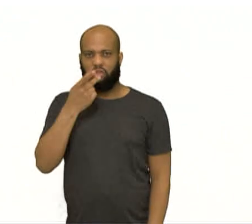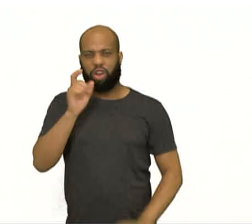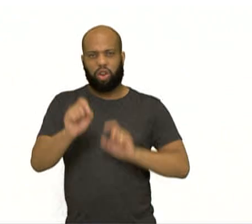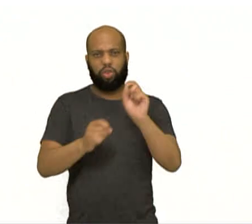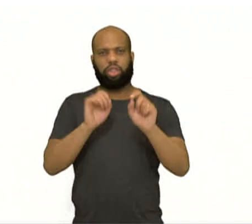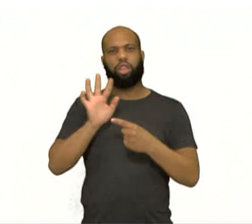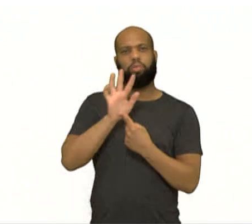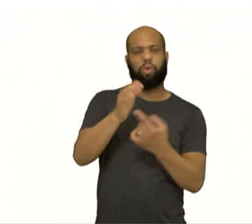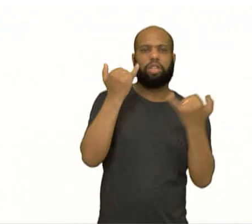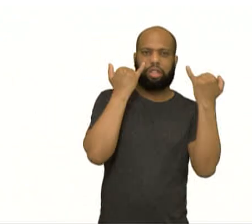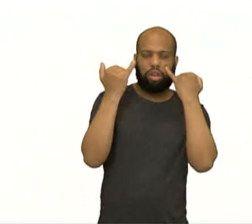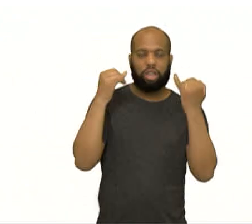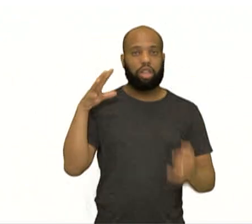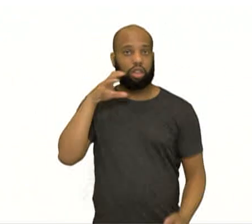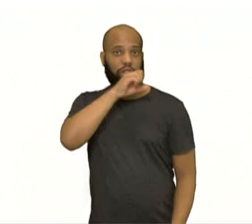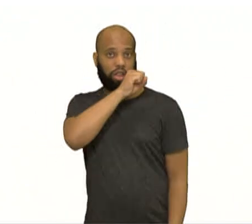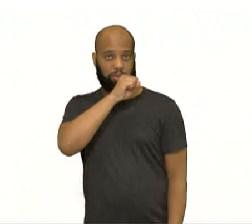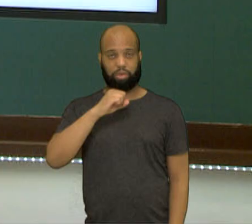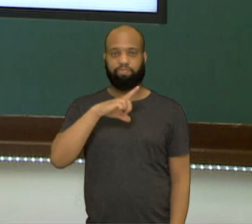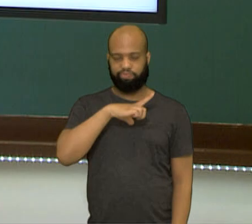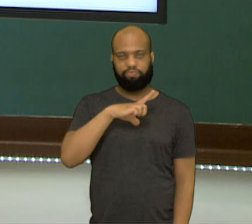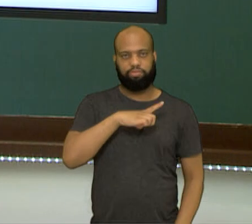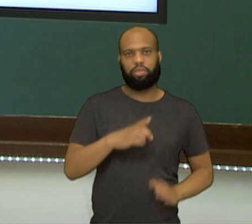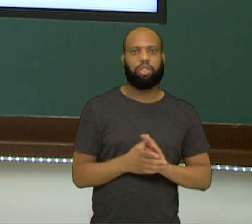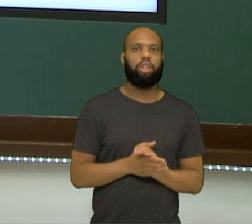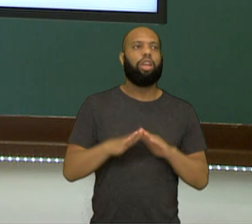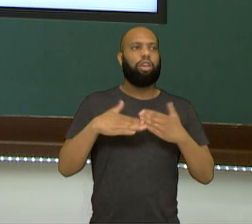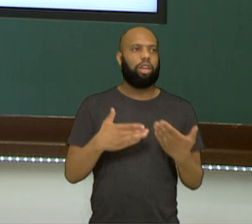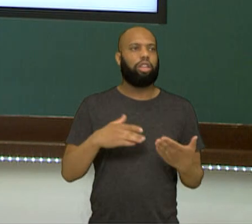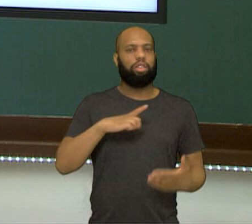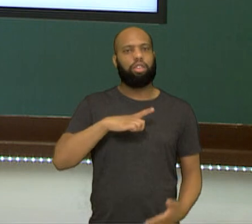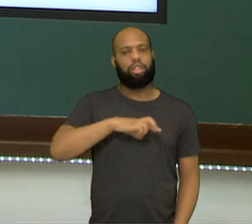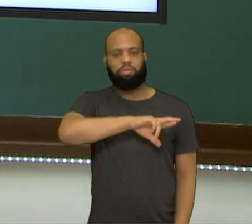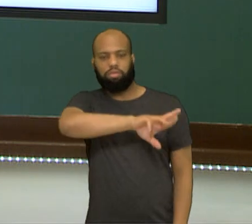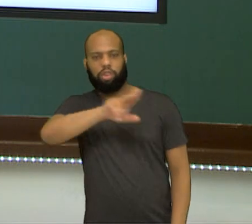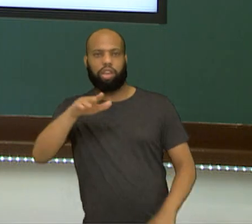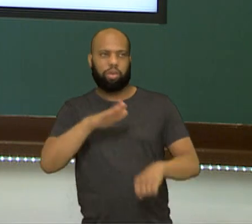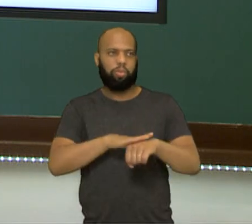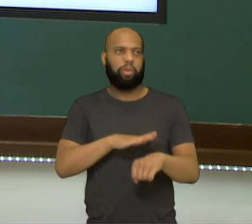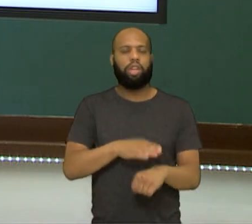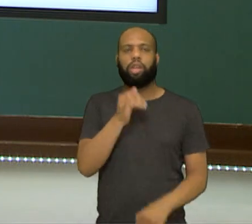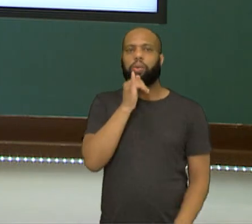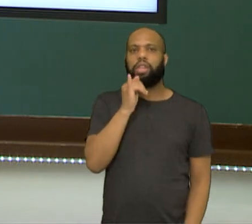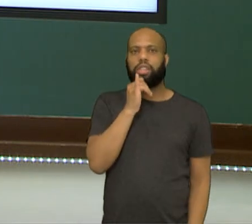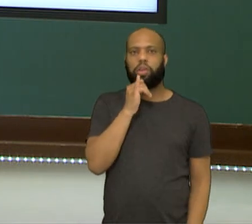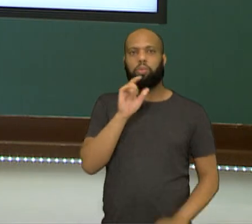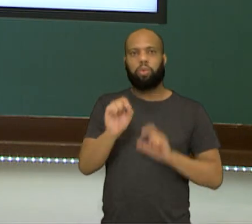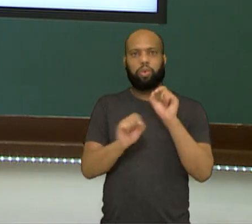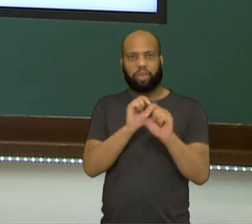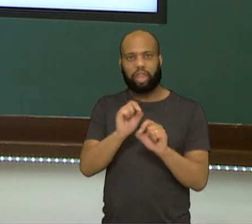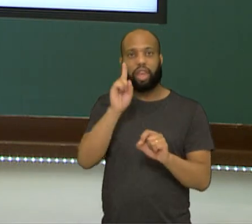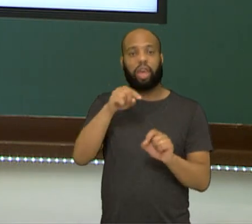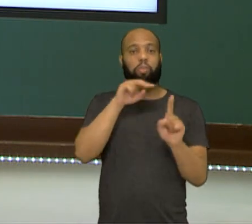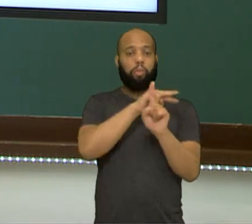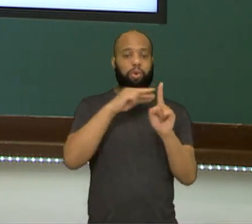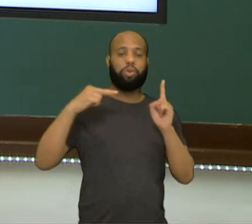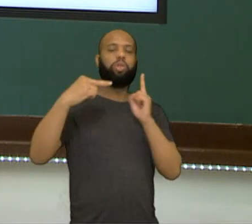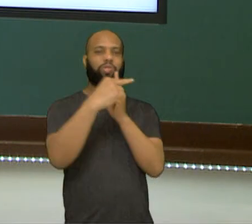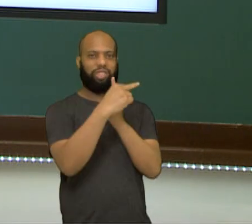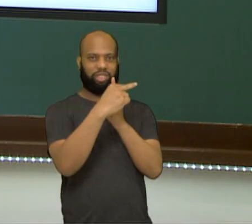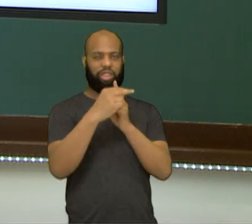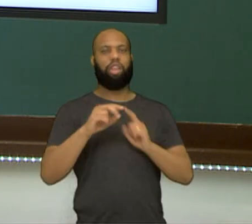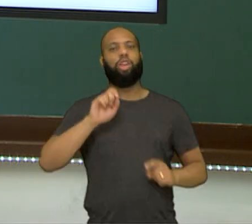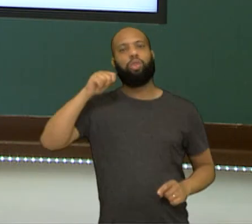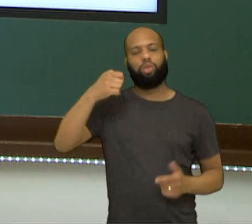uma informação rápida. Muitas vezes, o que está falando ali desse caráter subjetivo é um ponto de vista em